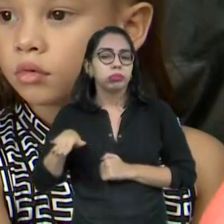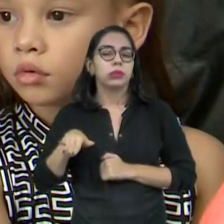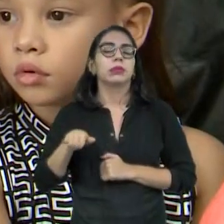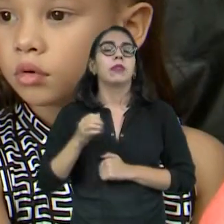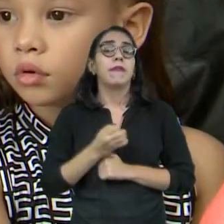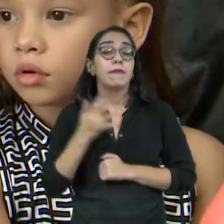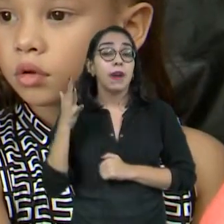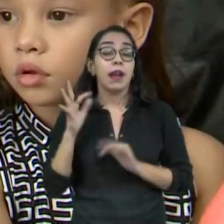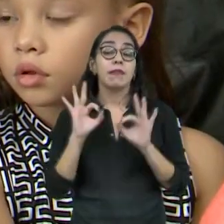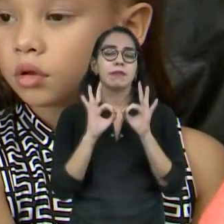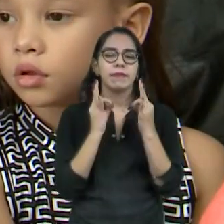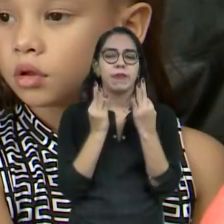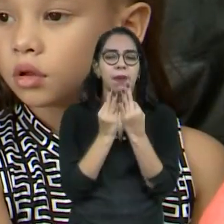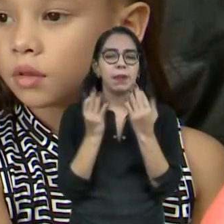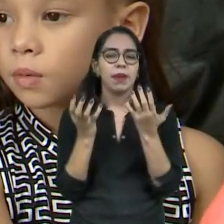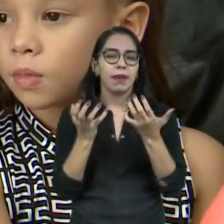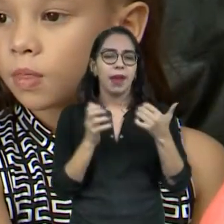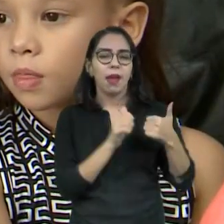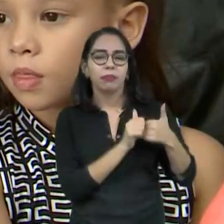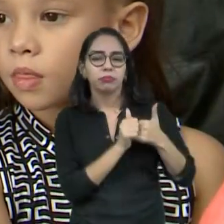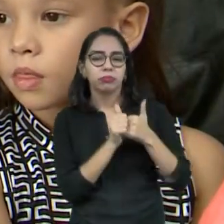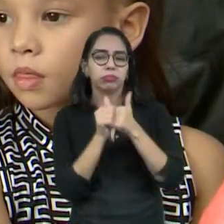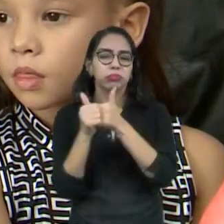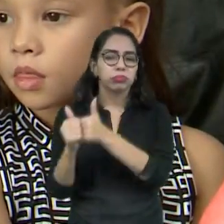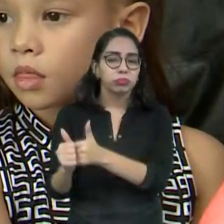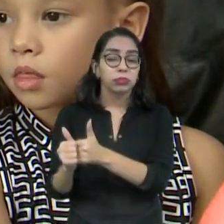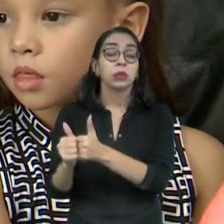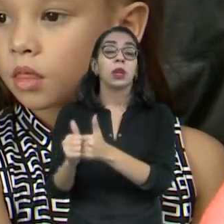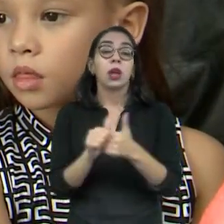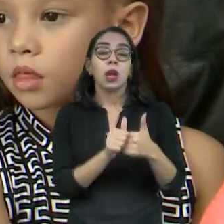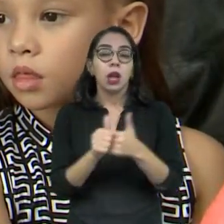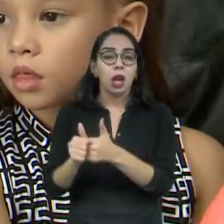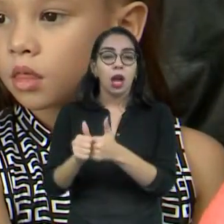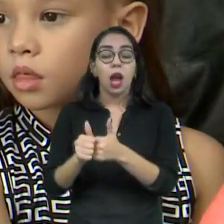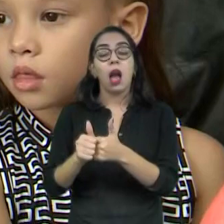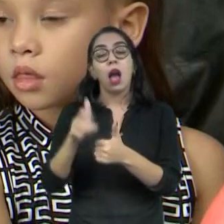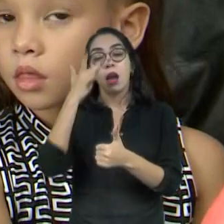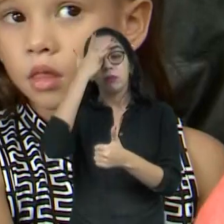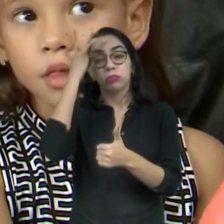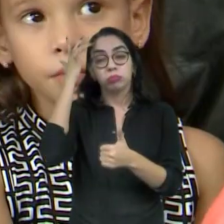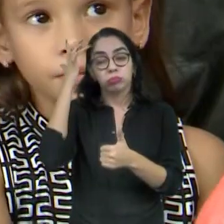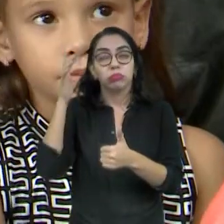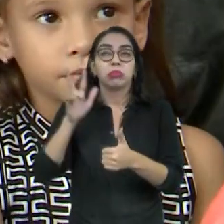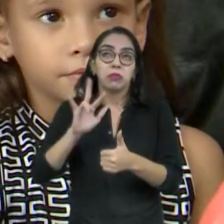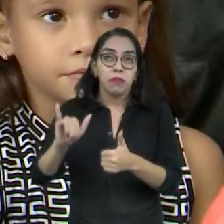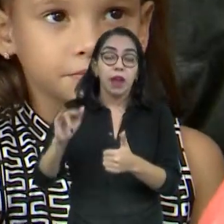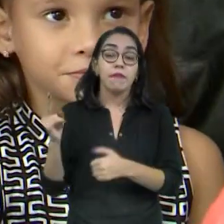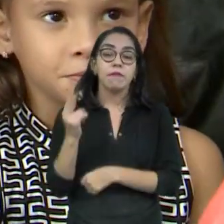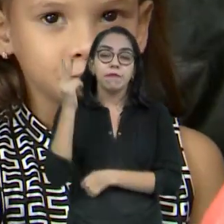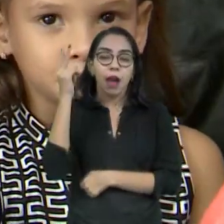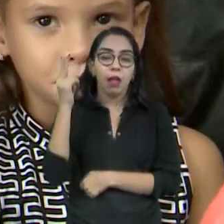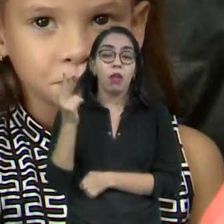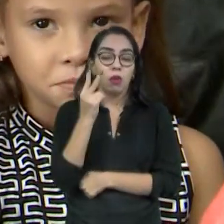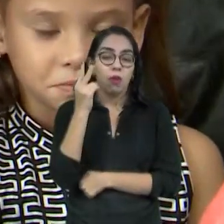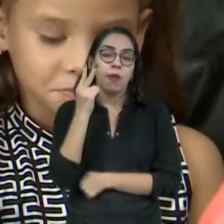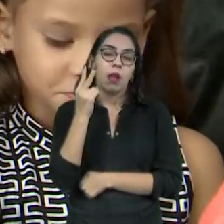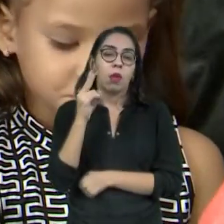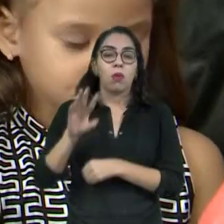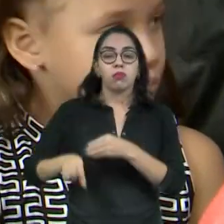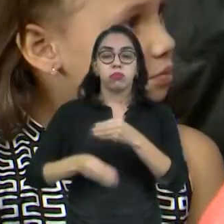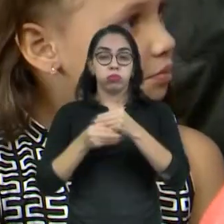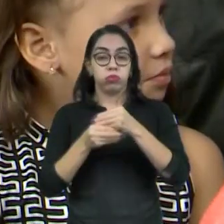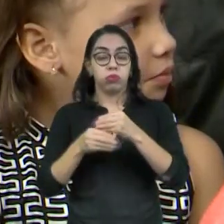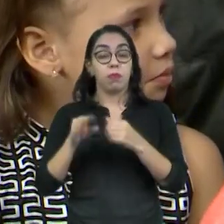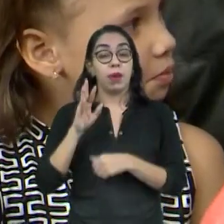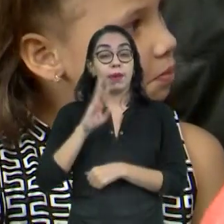querem seguir eu acredito que pessoas que postem algo constitutivo na vida da da para essas crianças né tanto pras